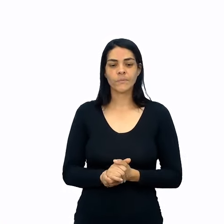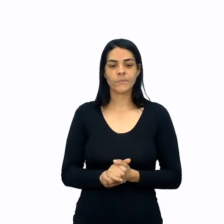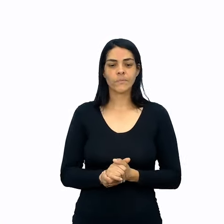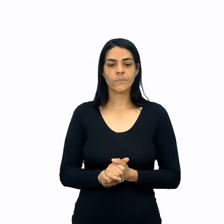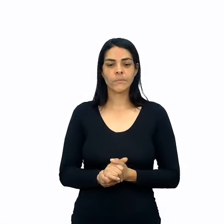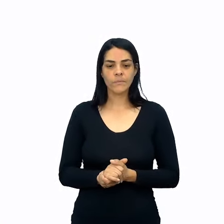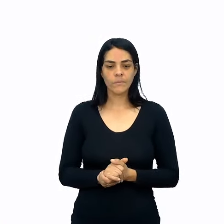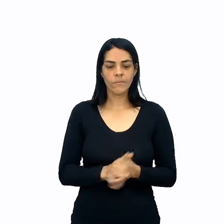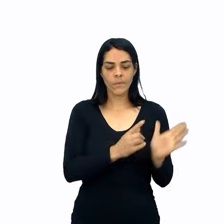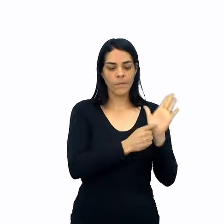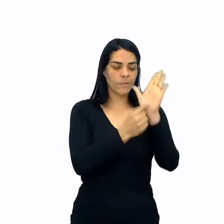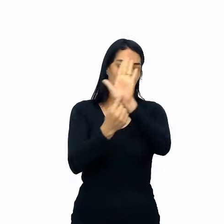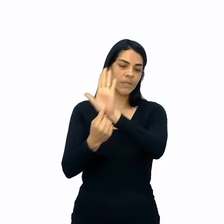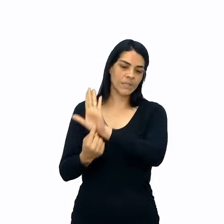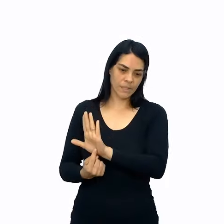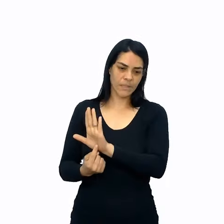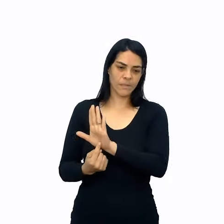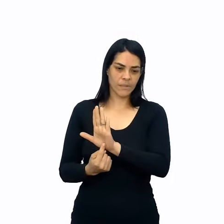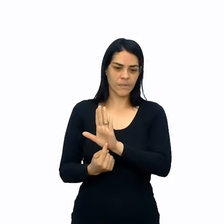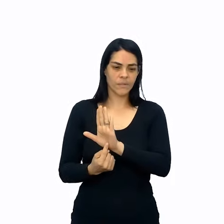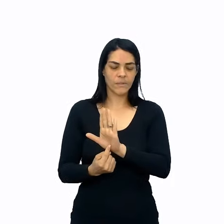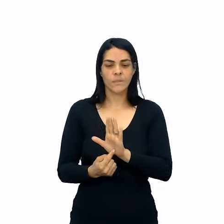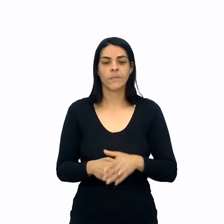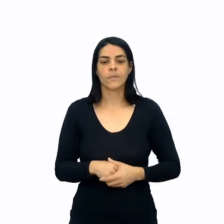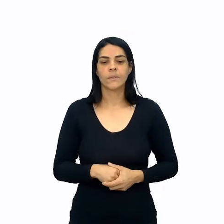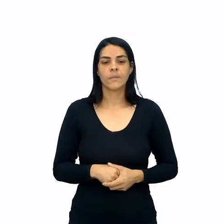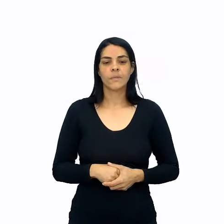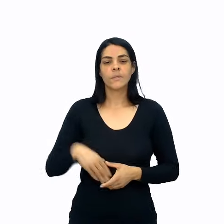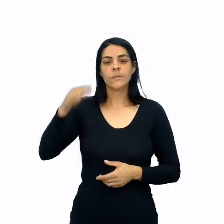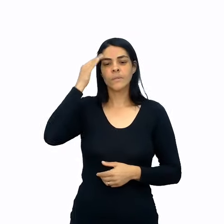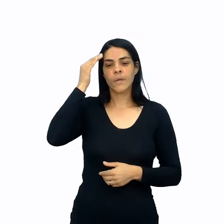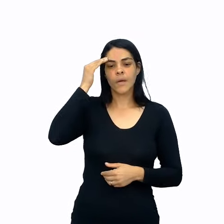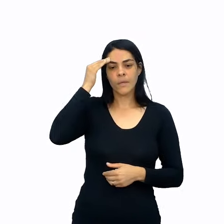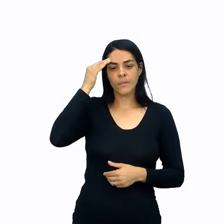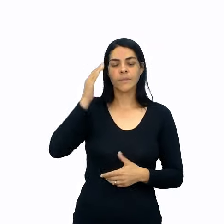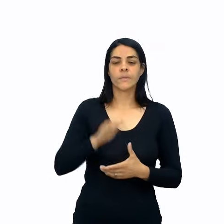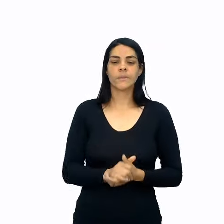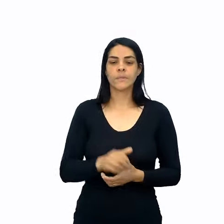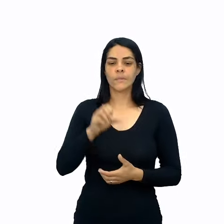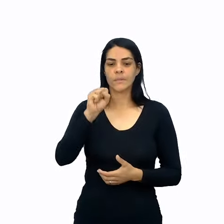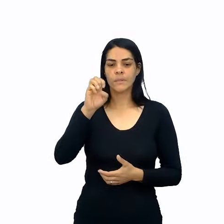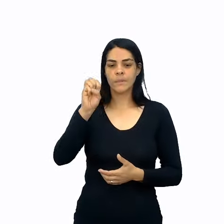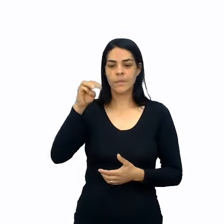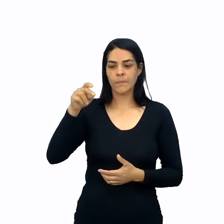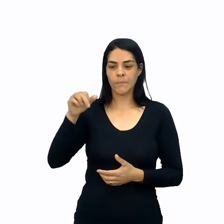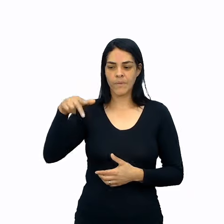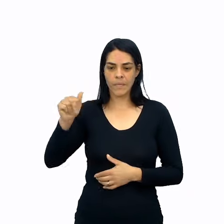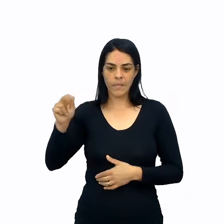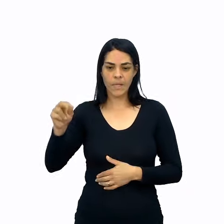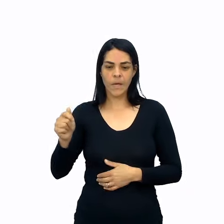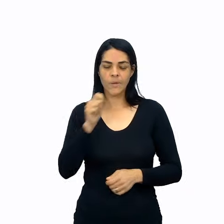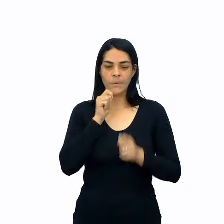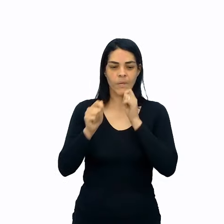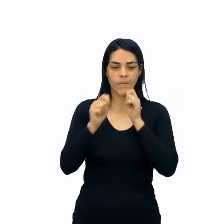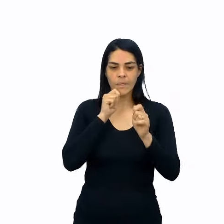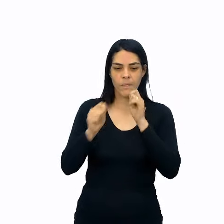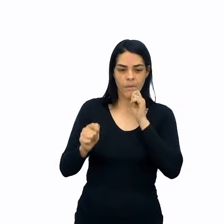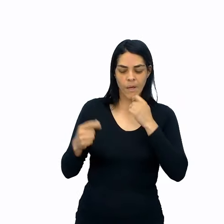Então, são apresentações de formas dos saberes, como seminário, entrevista, texto expositivo,